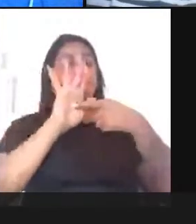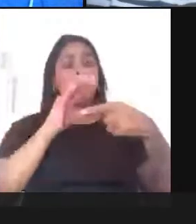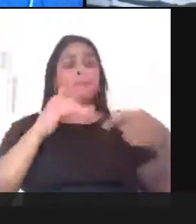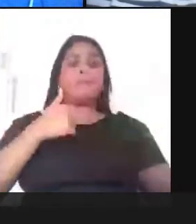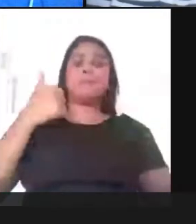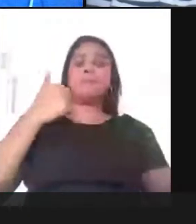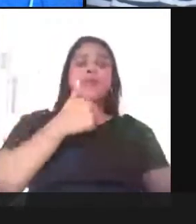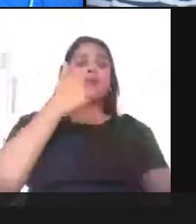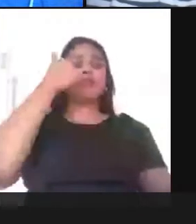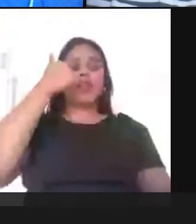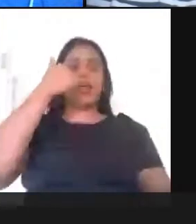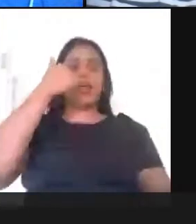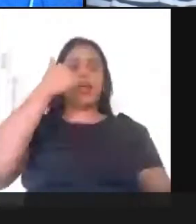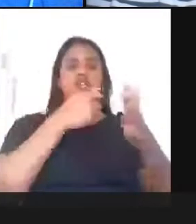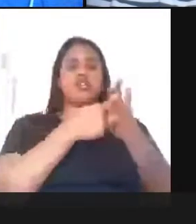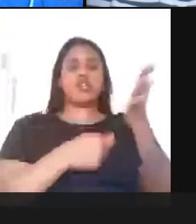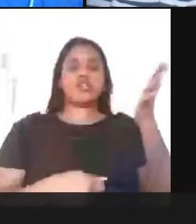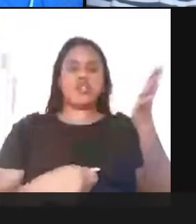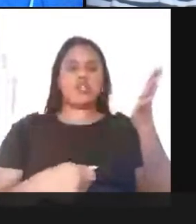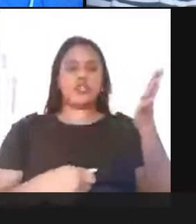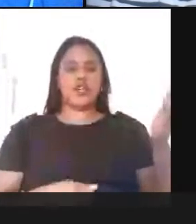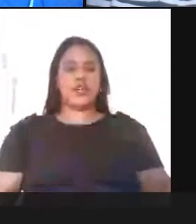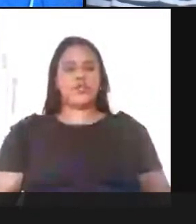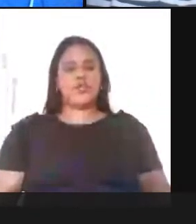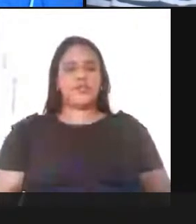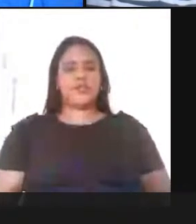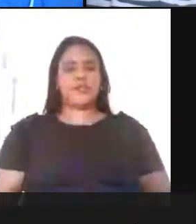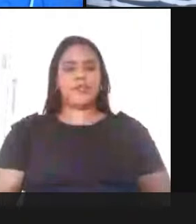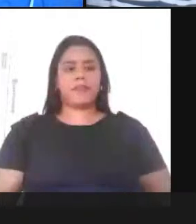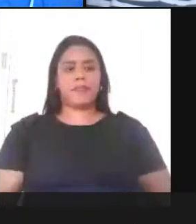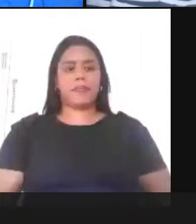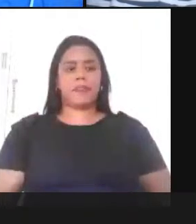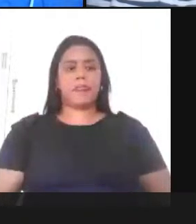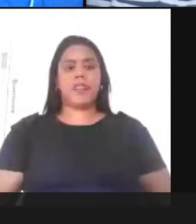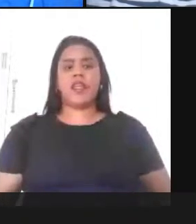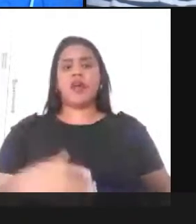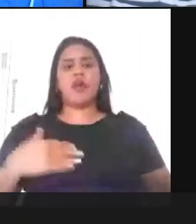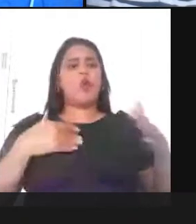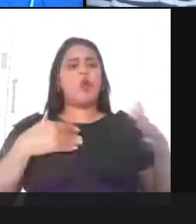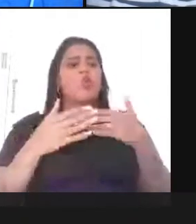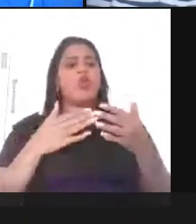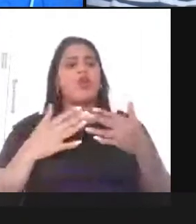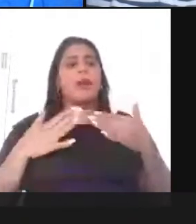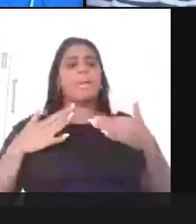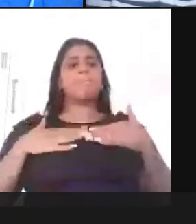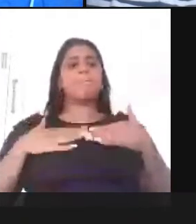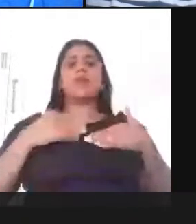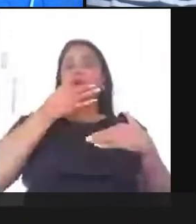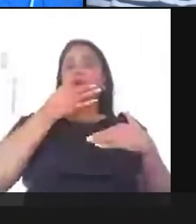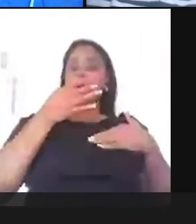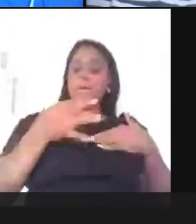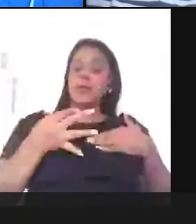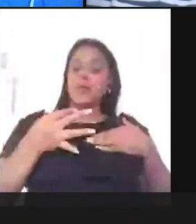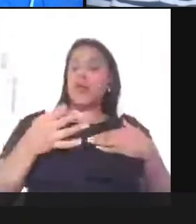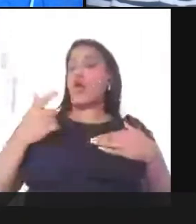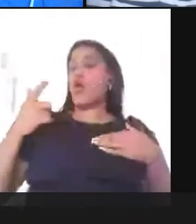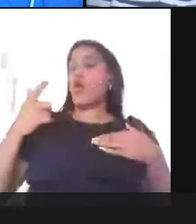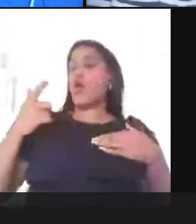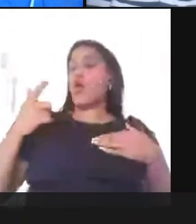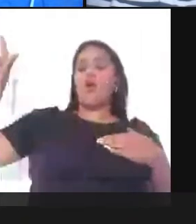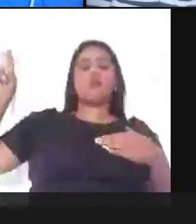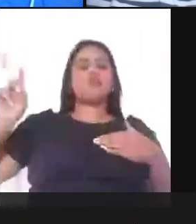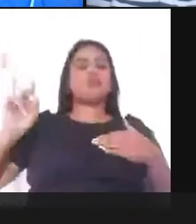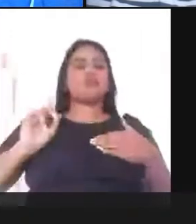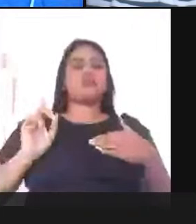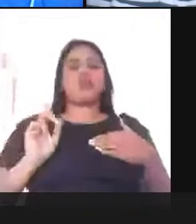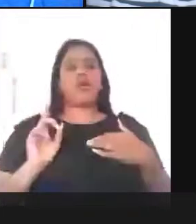Sempre o meu olhar, e não sempre o olhar do outro. Porque o olhar do outro é esse olhar, né? Que o outro, para mim, é o